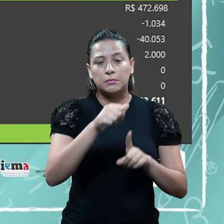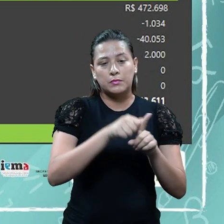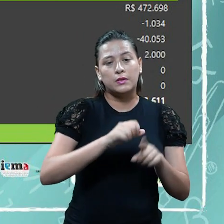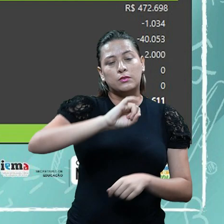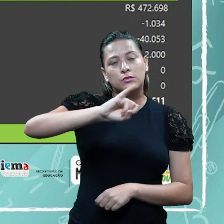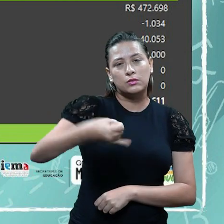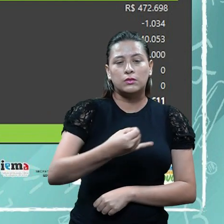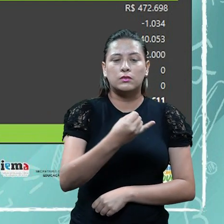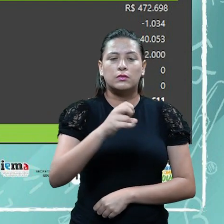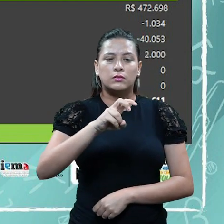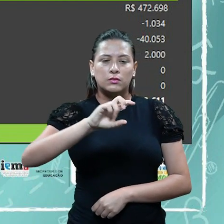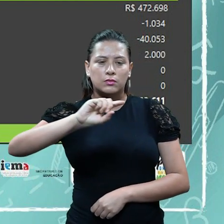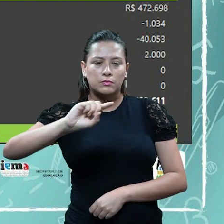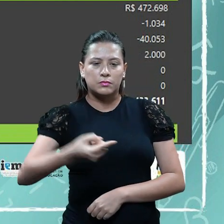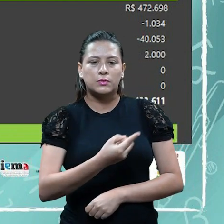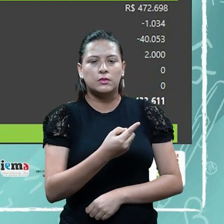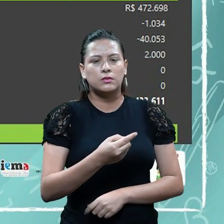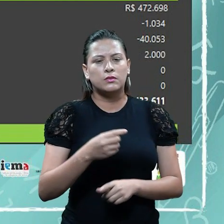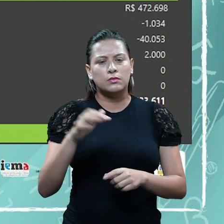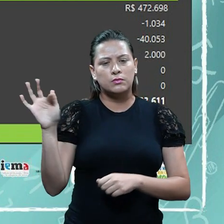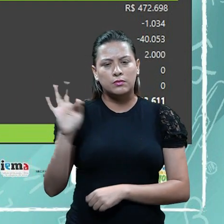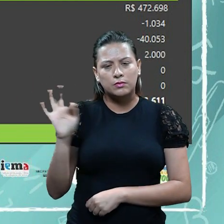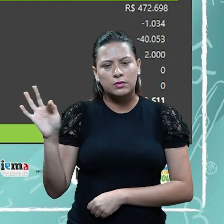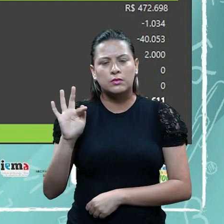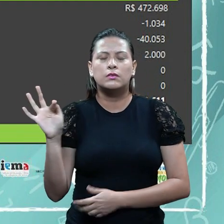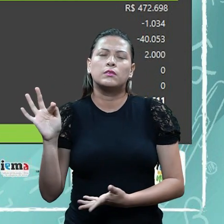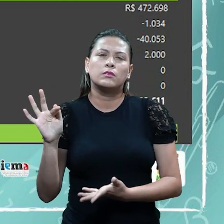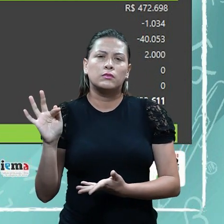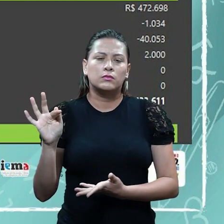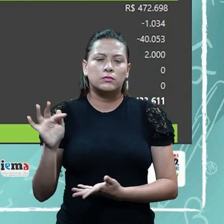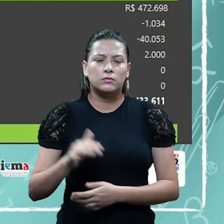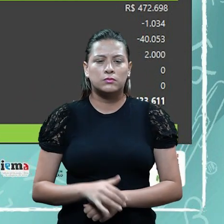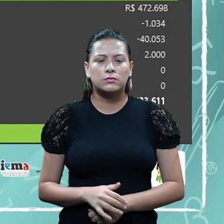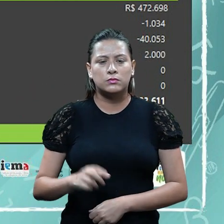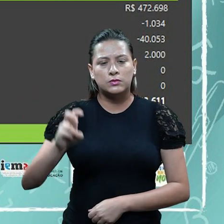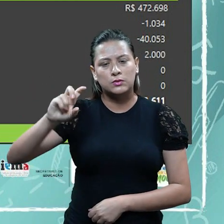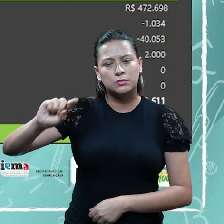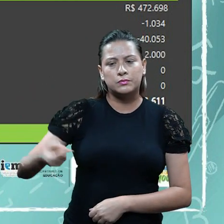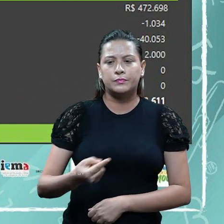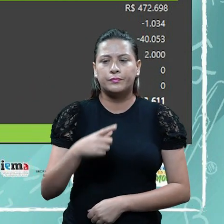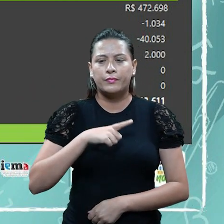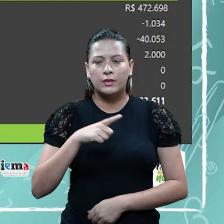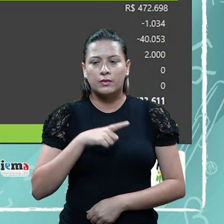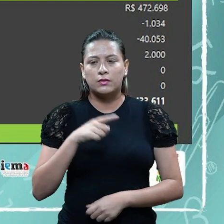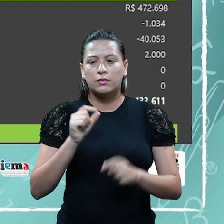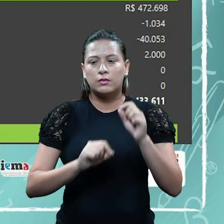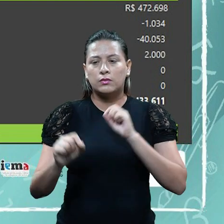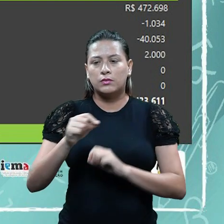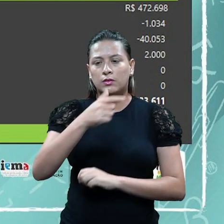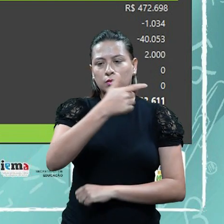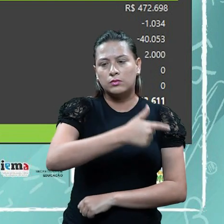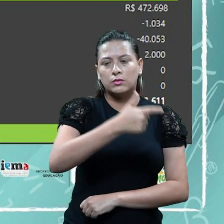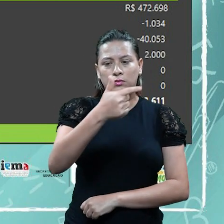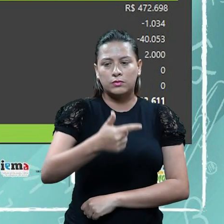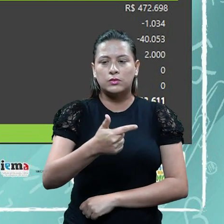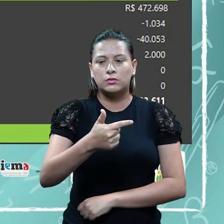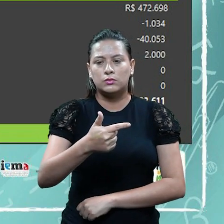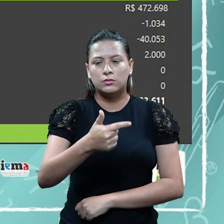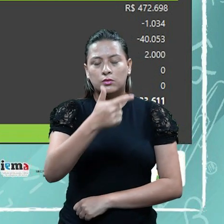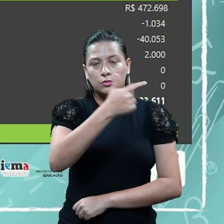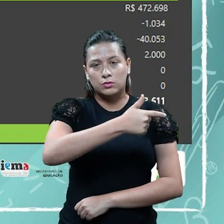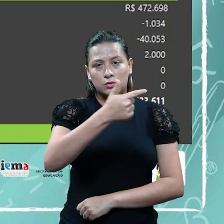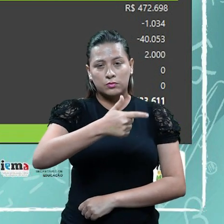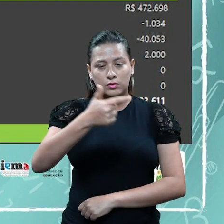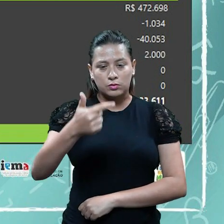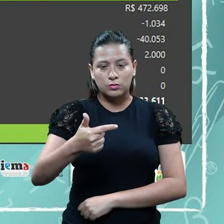janeiro 25 mil, 36 mil, fevereiro e assim sucessivamente. Aqui eu tenho um lucro acumulado de